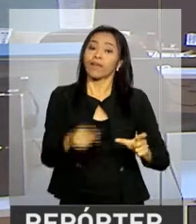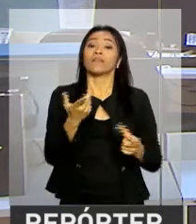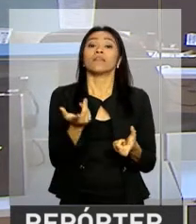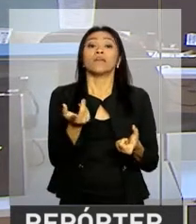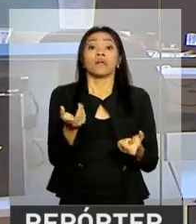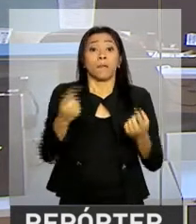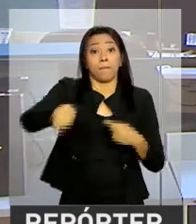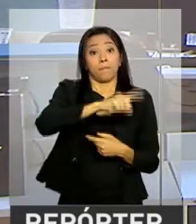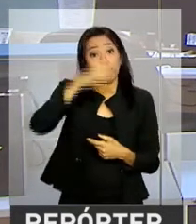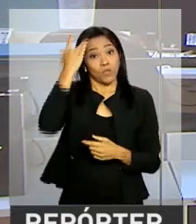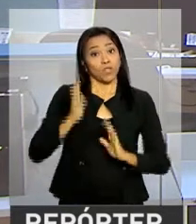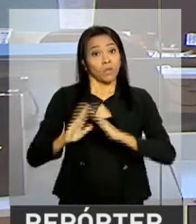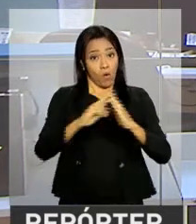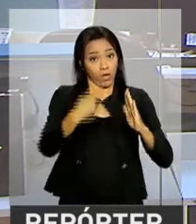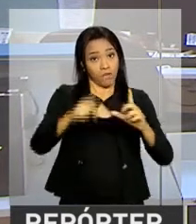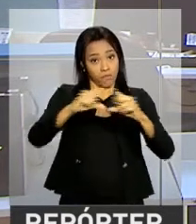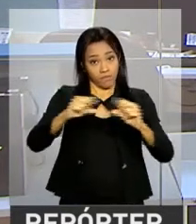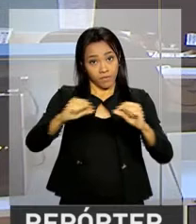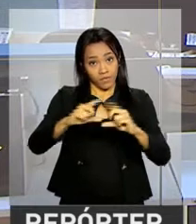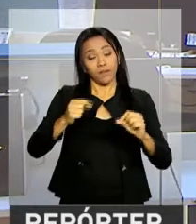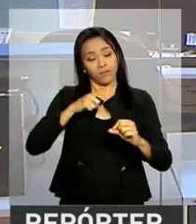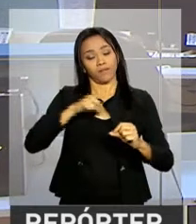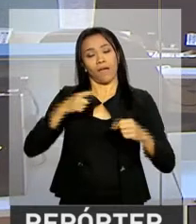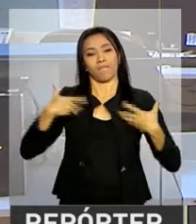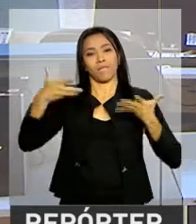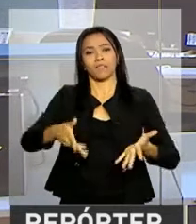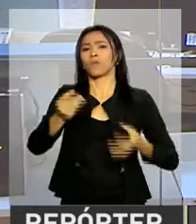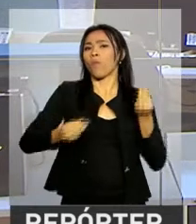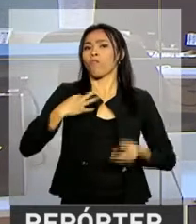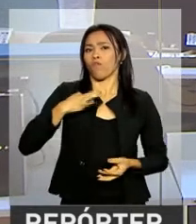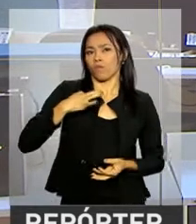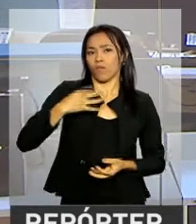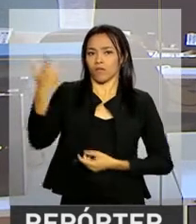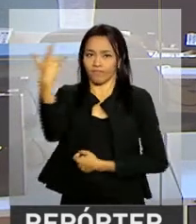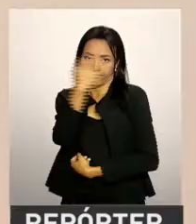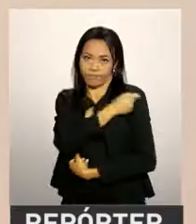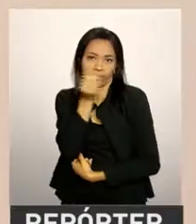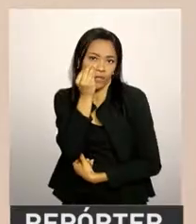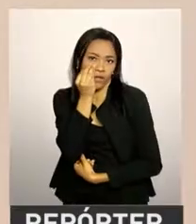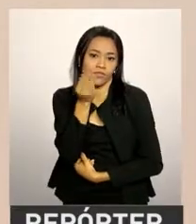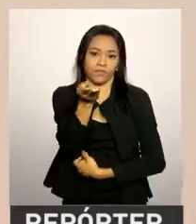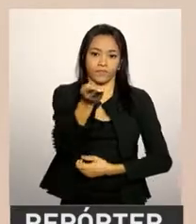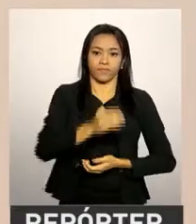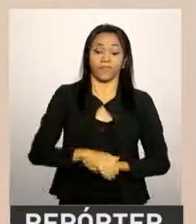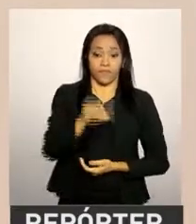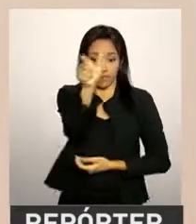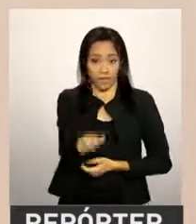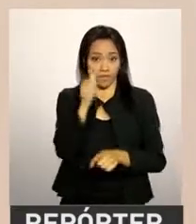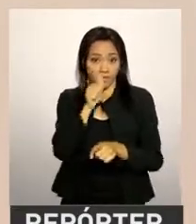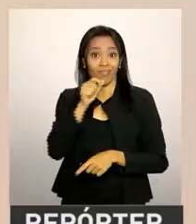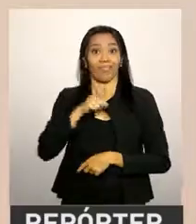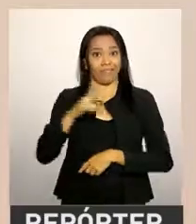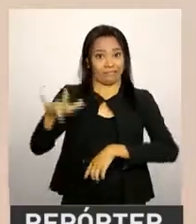saúde moradores aqui do distrito federal estão participando como voluntários nos testes vaga de tinga teve